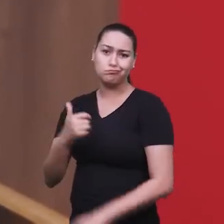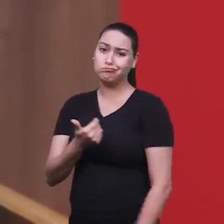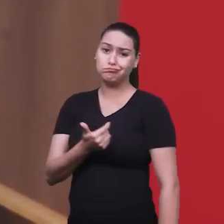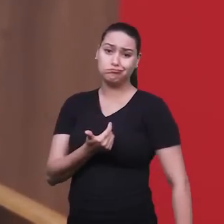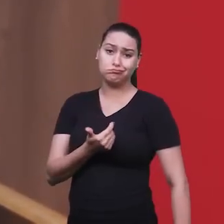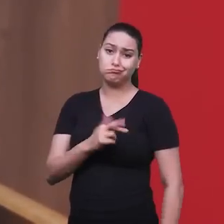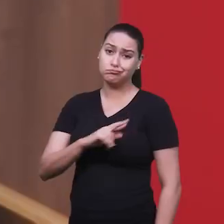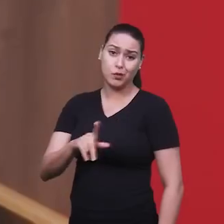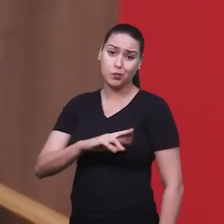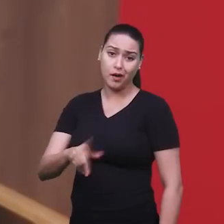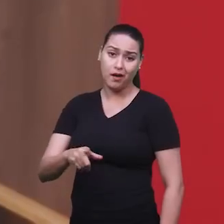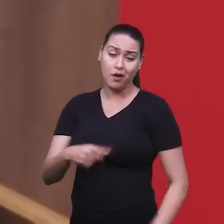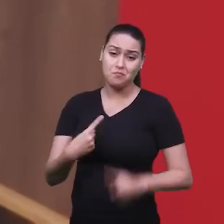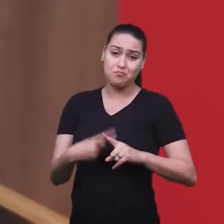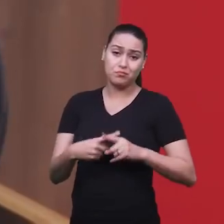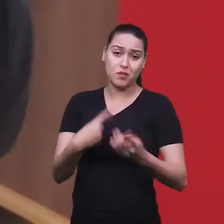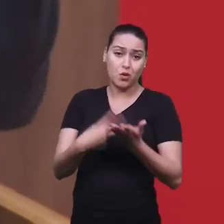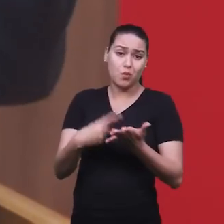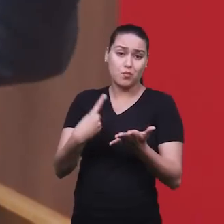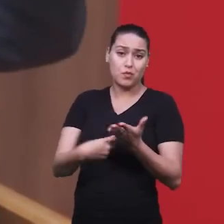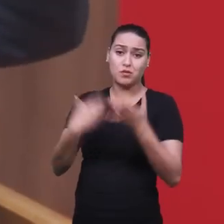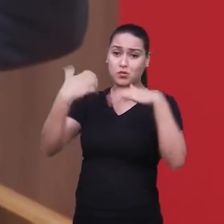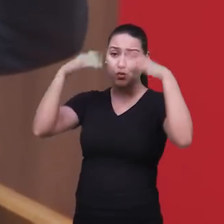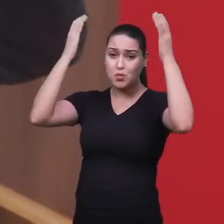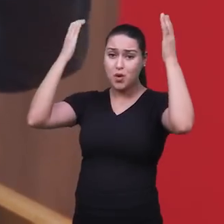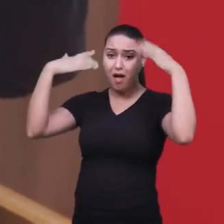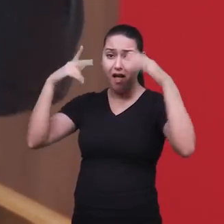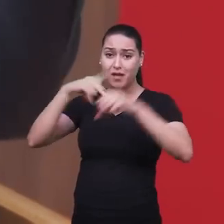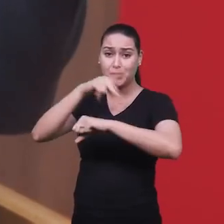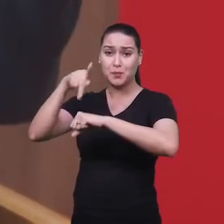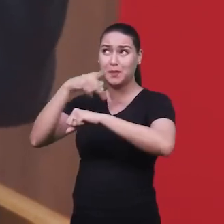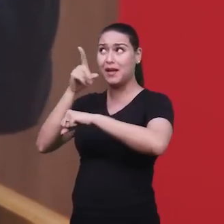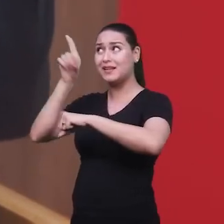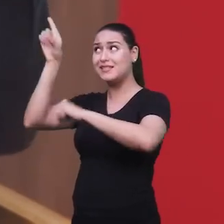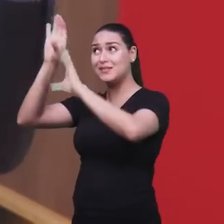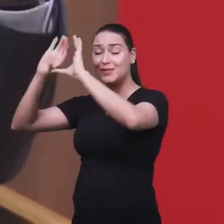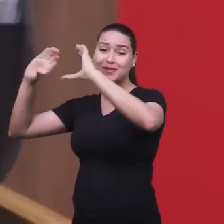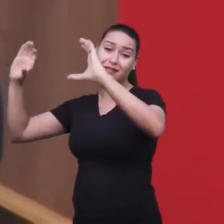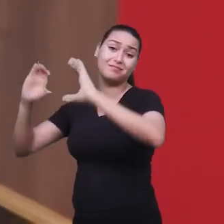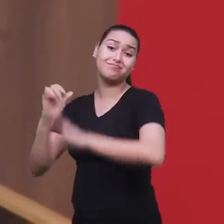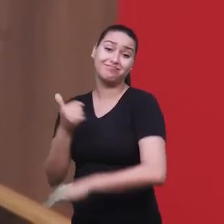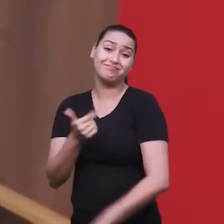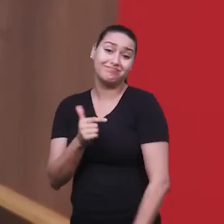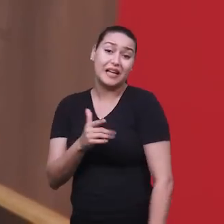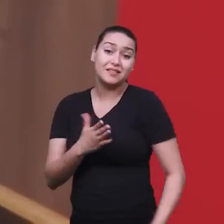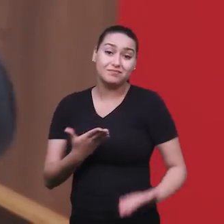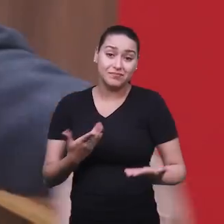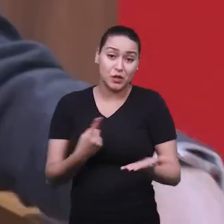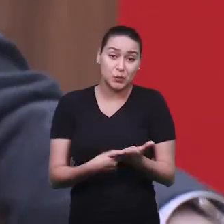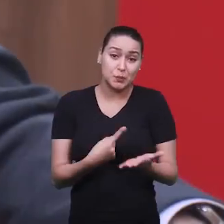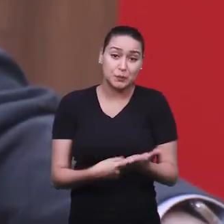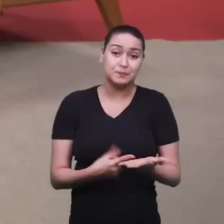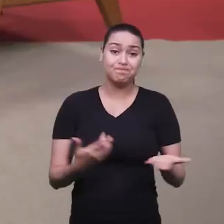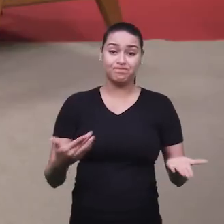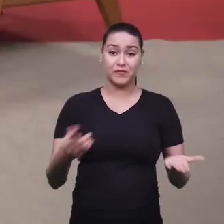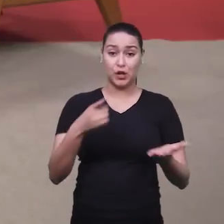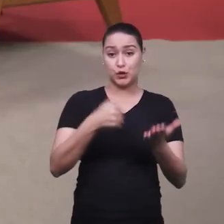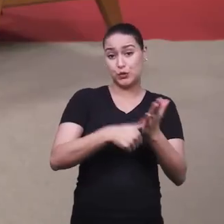possui compromisso com o seu reino, com a sua pátria, que é a pátria